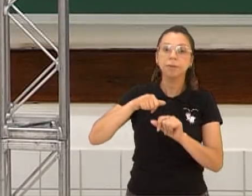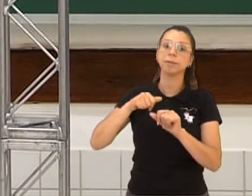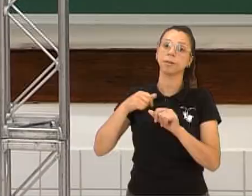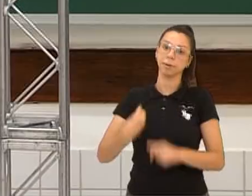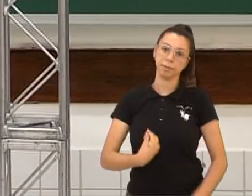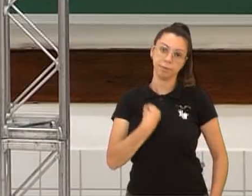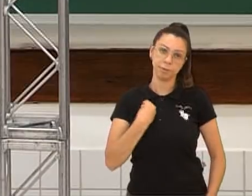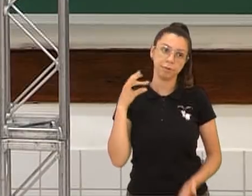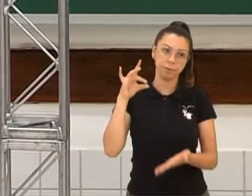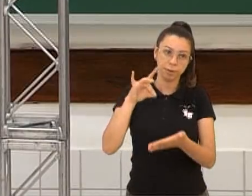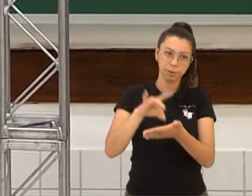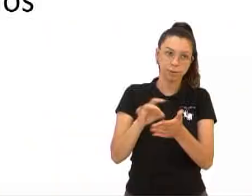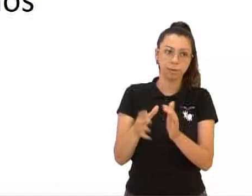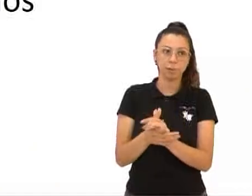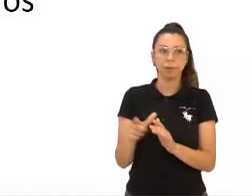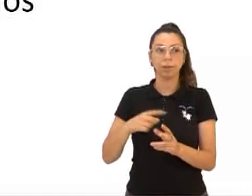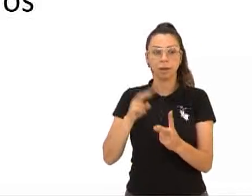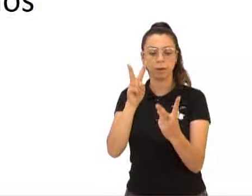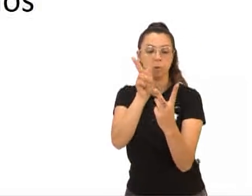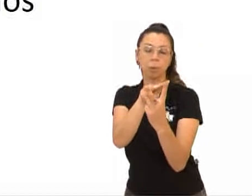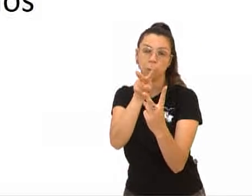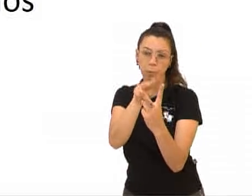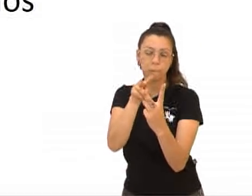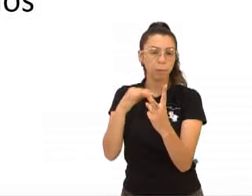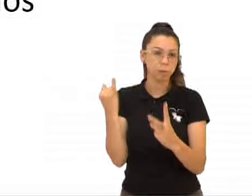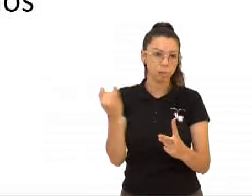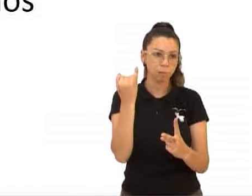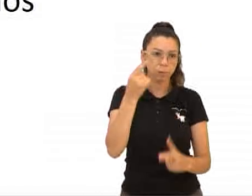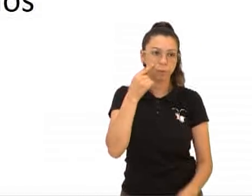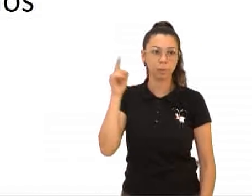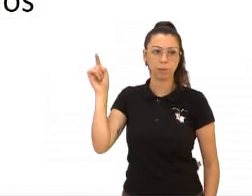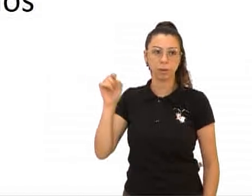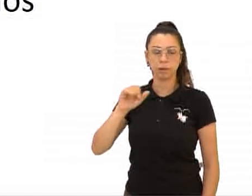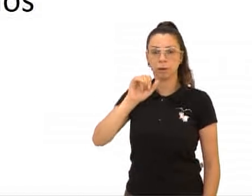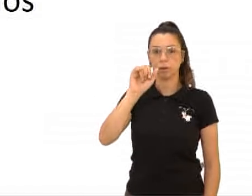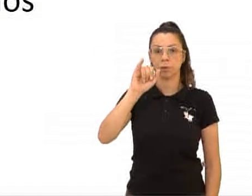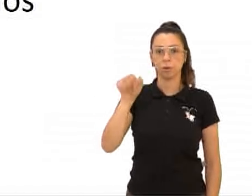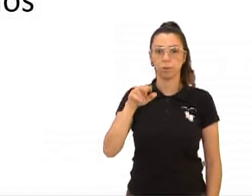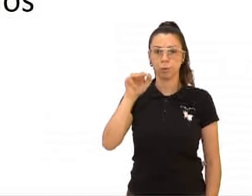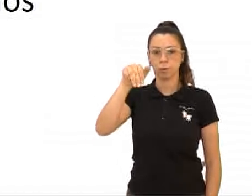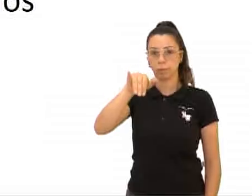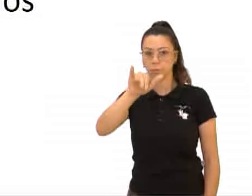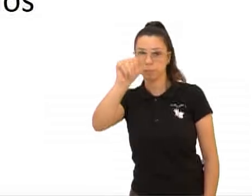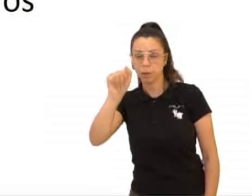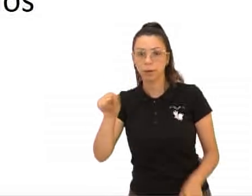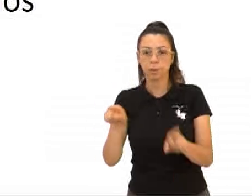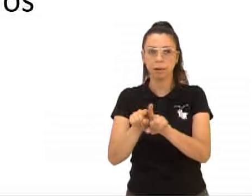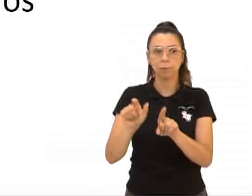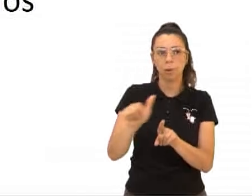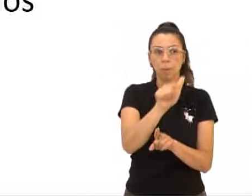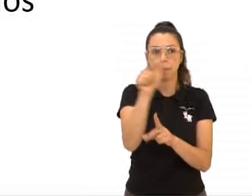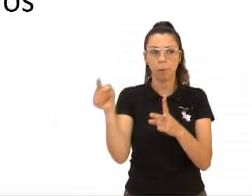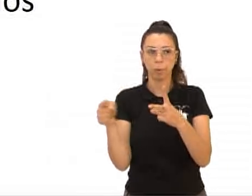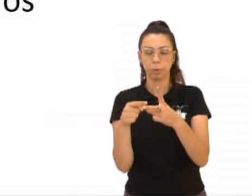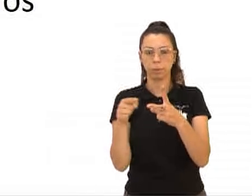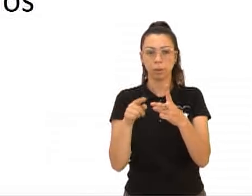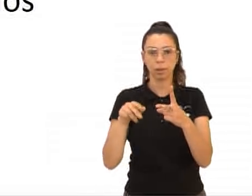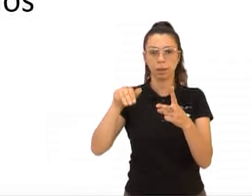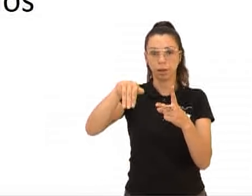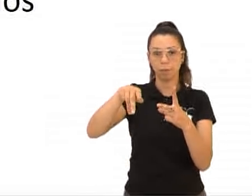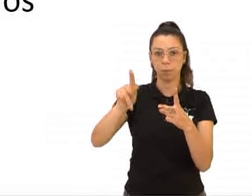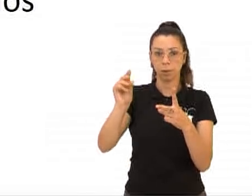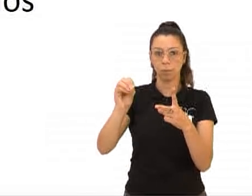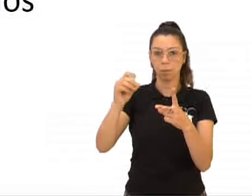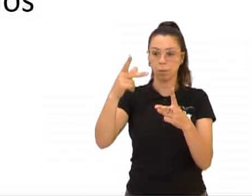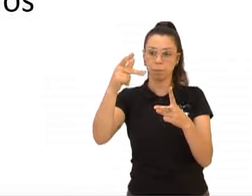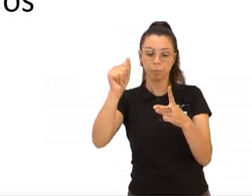a Jumia e a M-Copa, criada por africanos, né? por técnicos africanos. A Jume